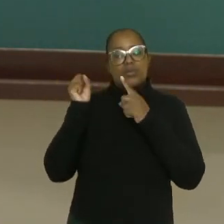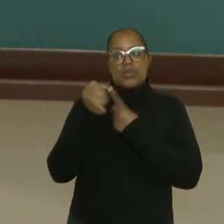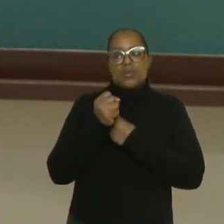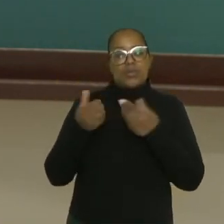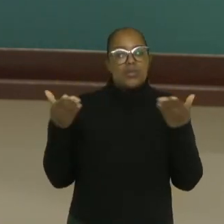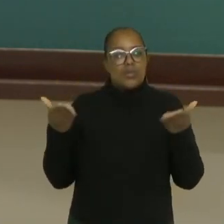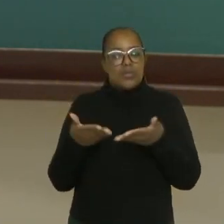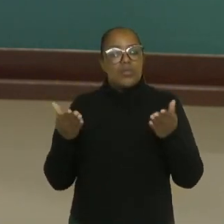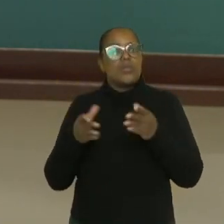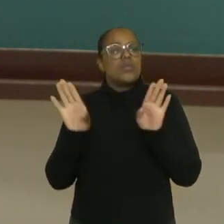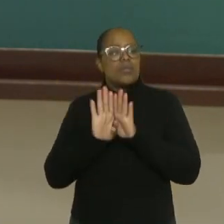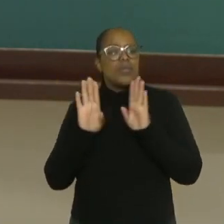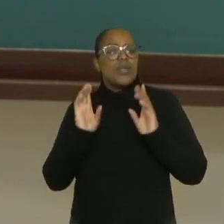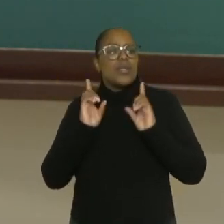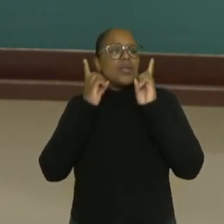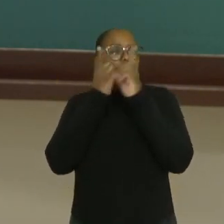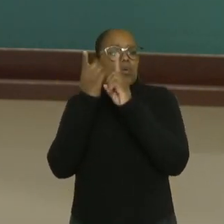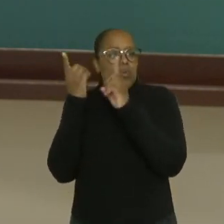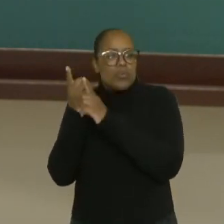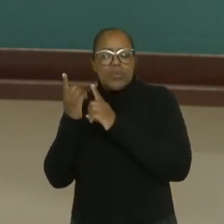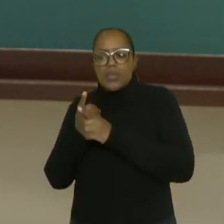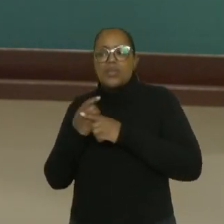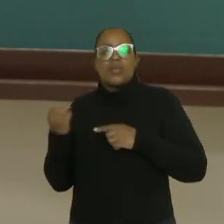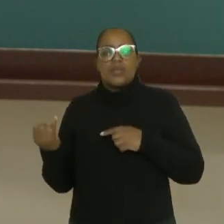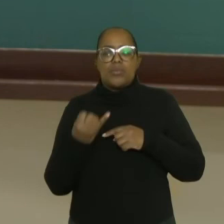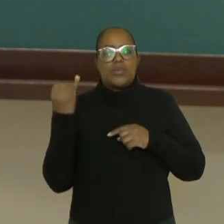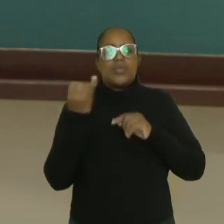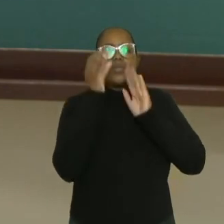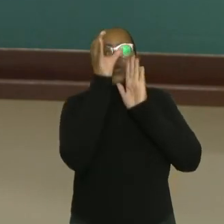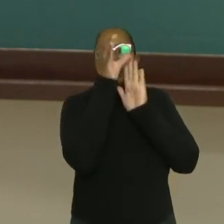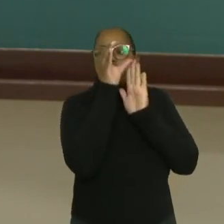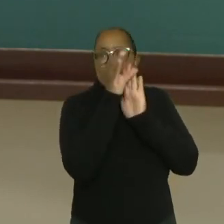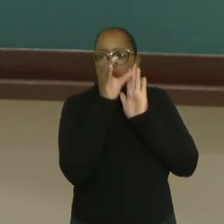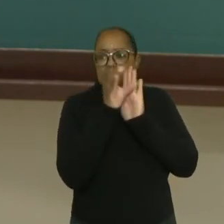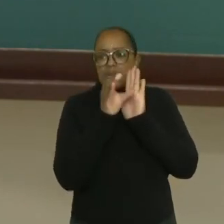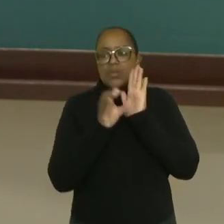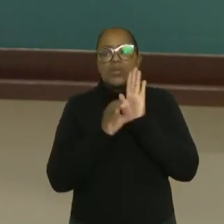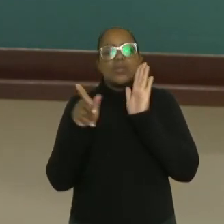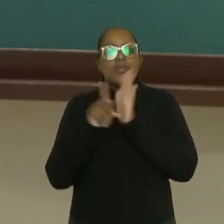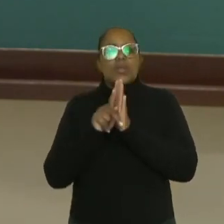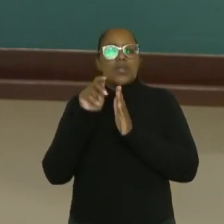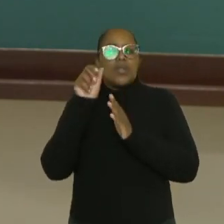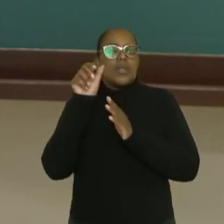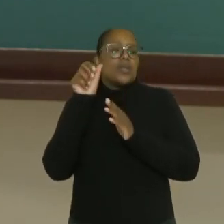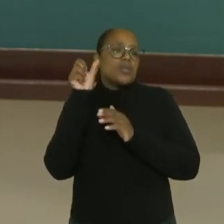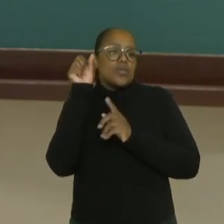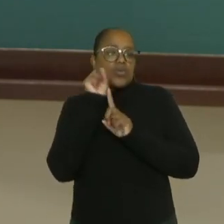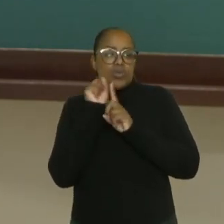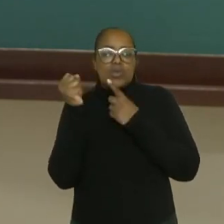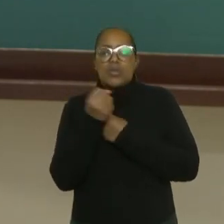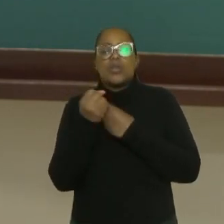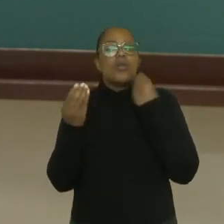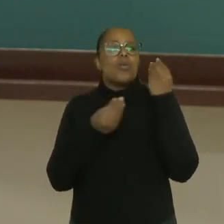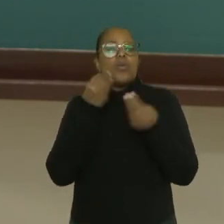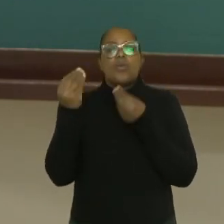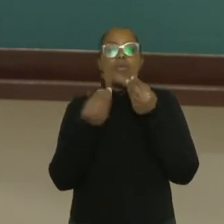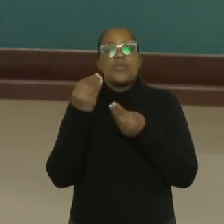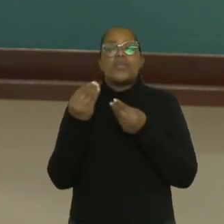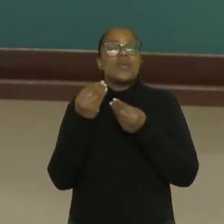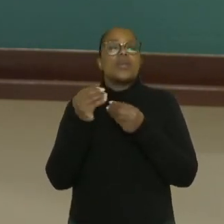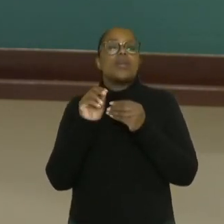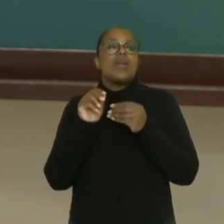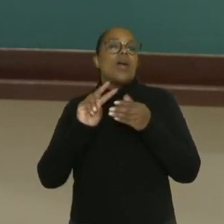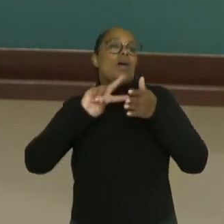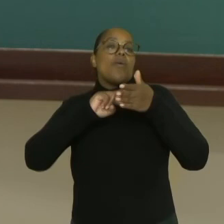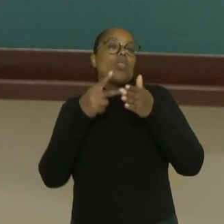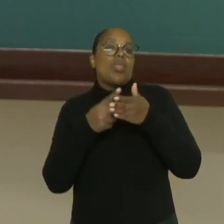contemporânea, identificando como operam os conceitos sociológicos explicativos. Então, como funciona o conceito de violência